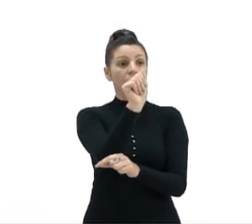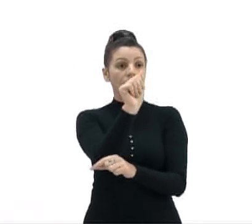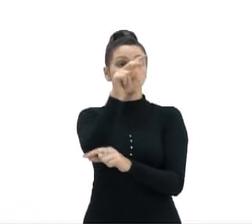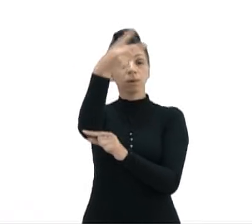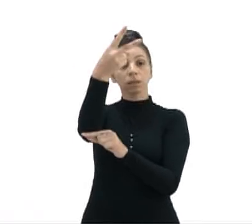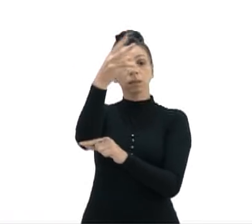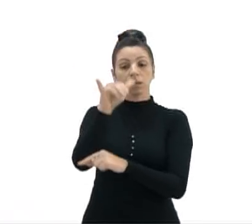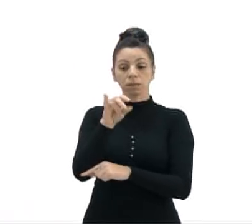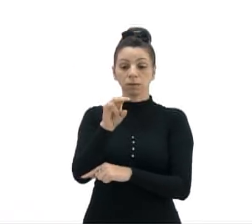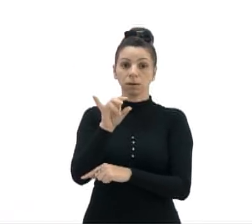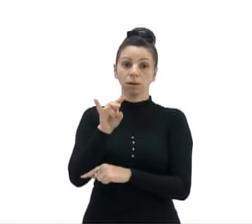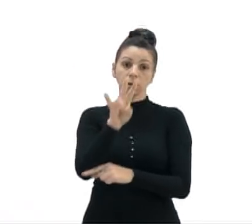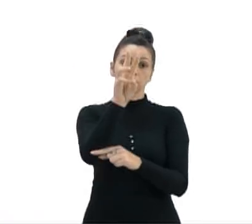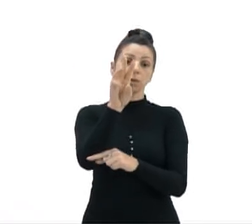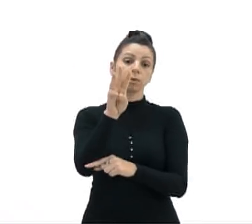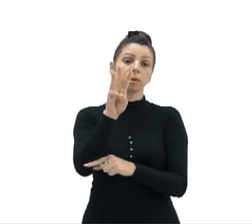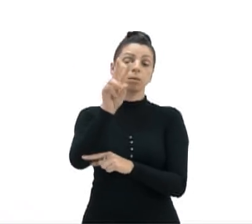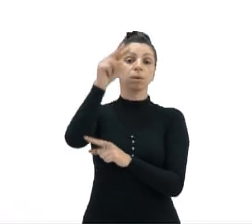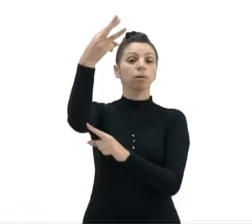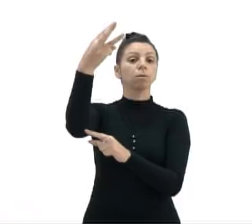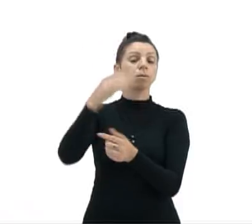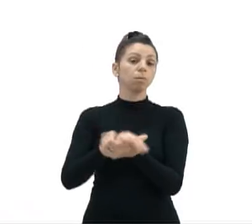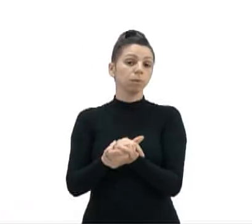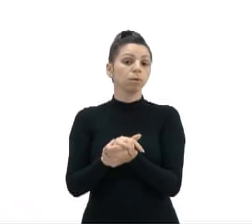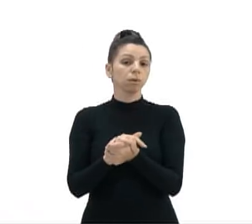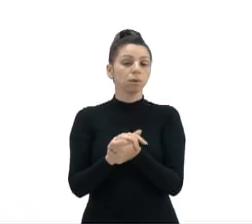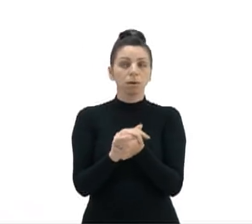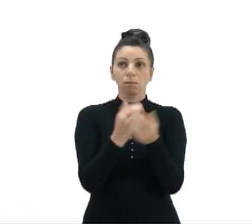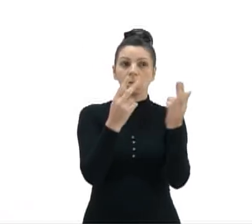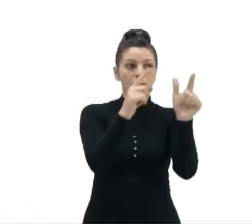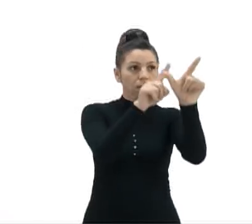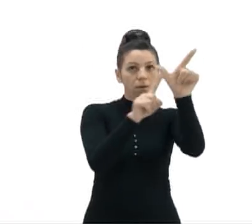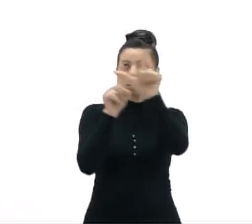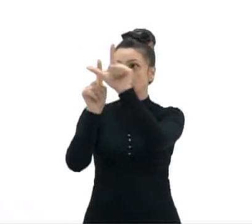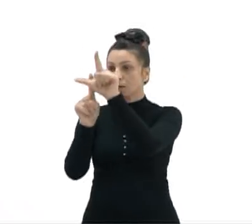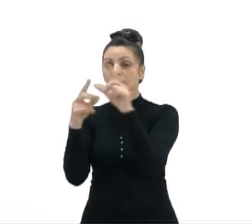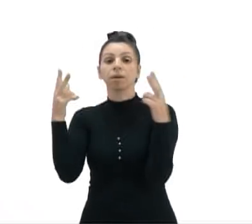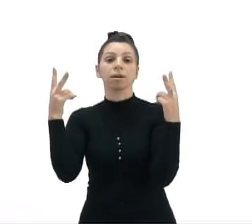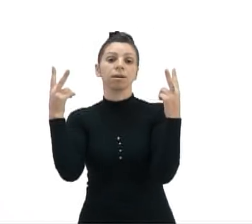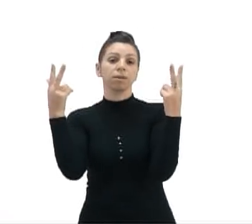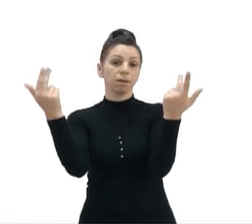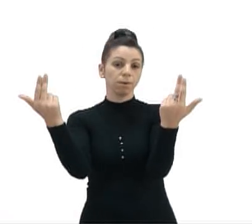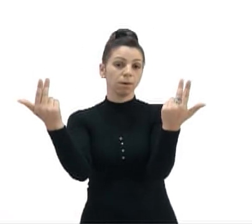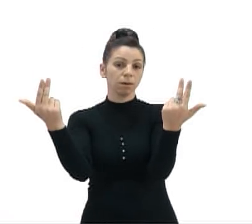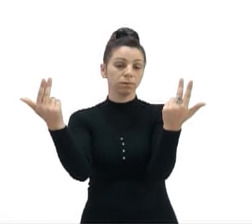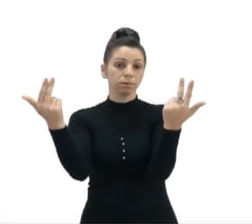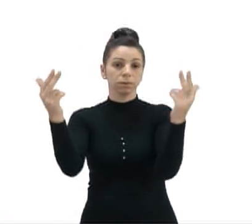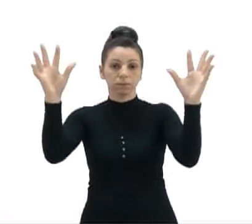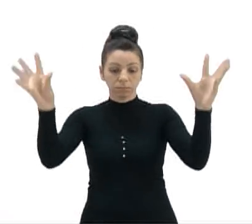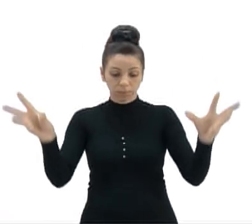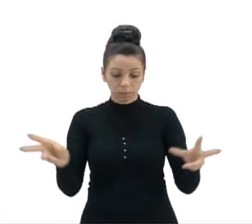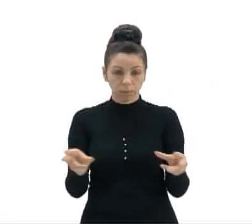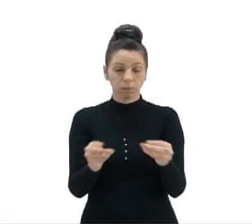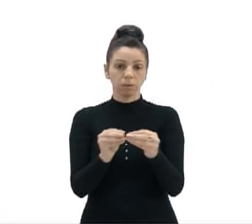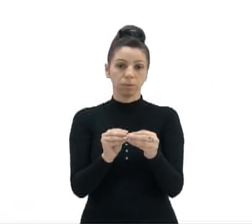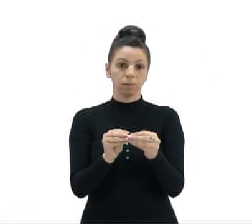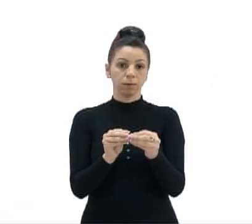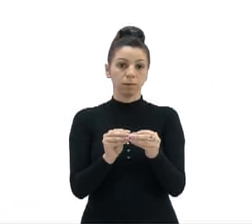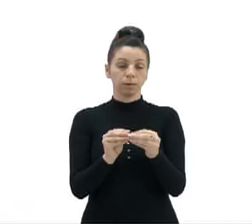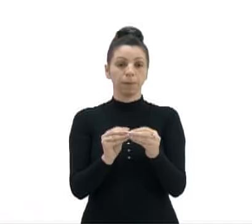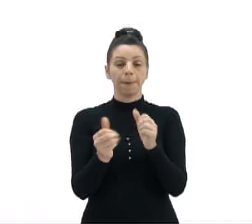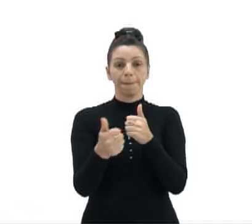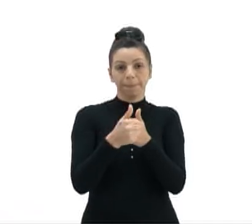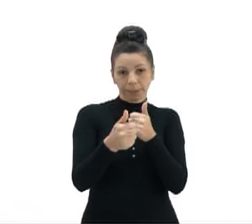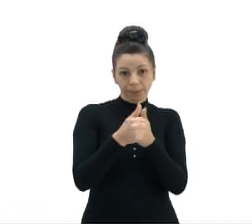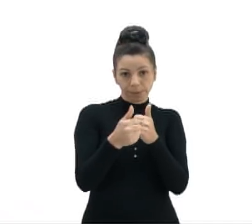tem igual? O menos 12 ao quadrado, W ao cubo. Então, o que eu vou fazer? Vou colocar próximos um do outro. Eu vou